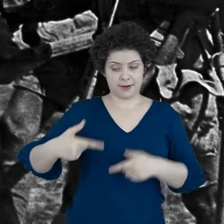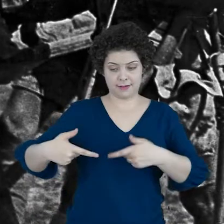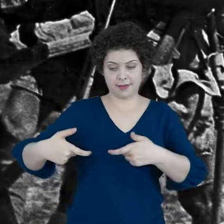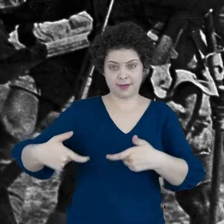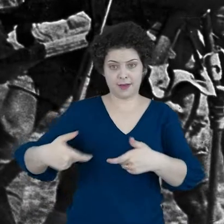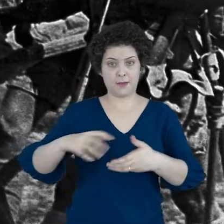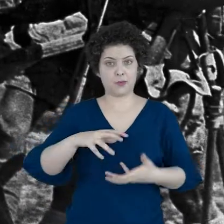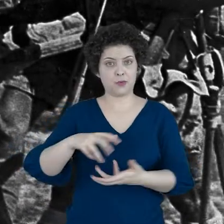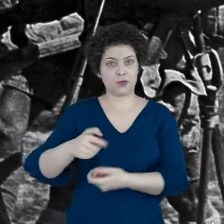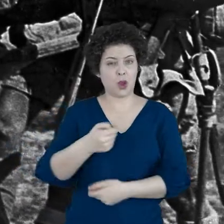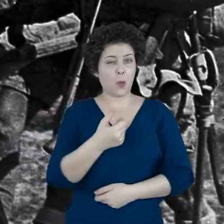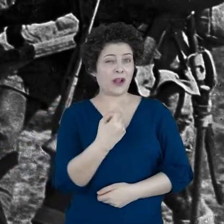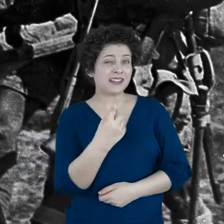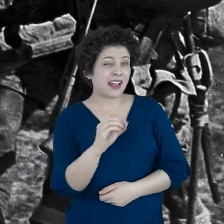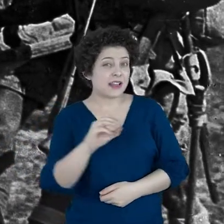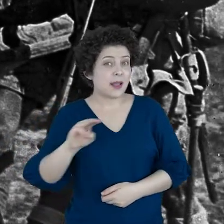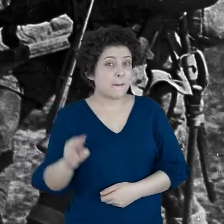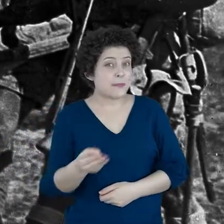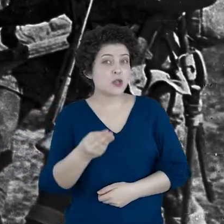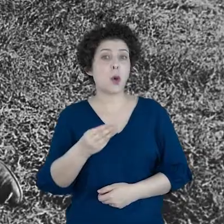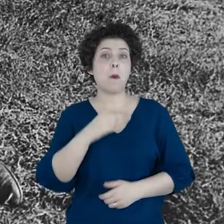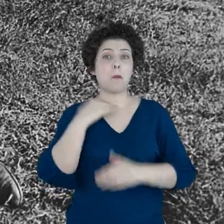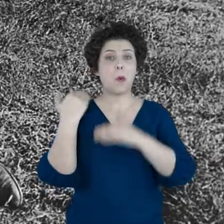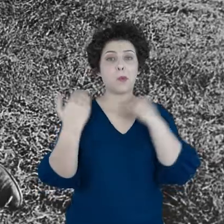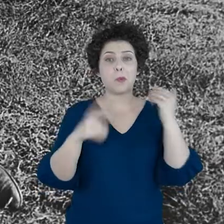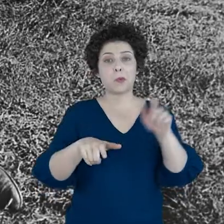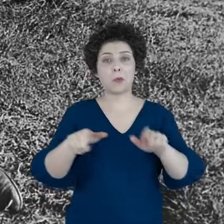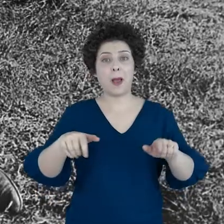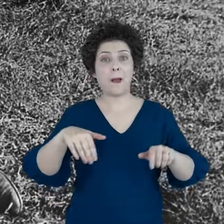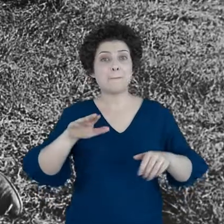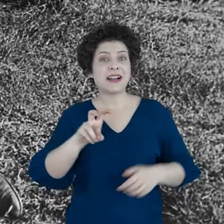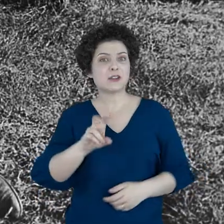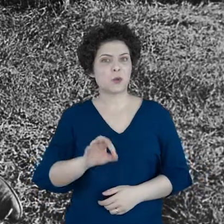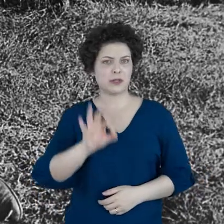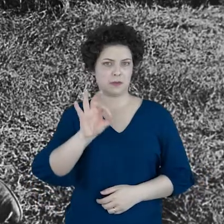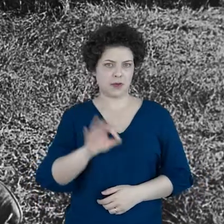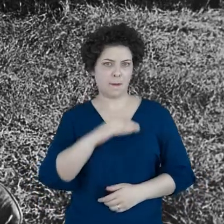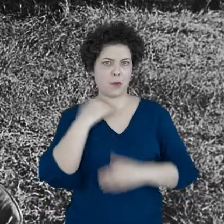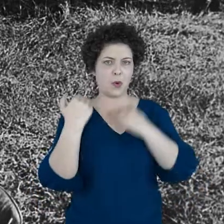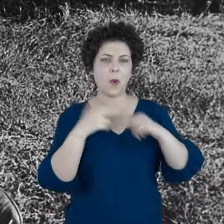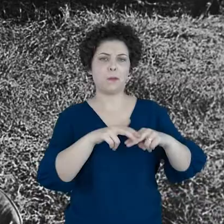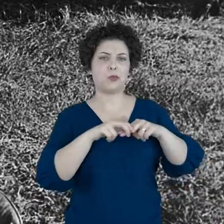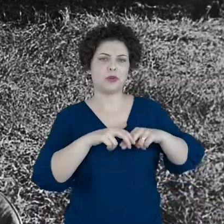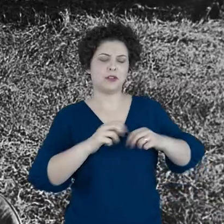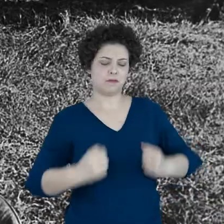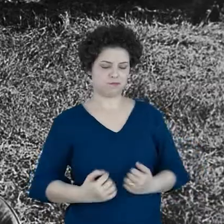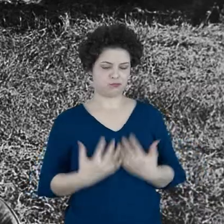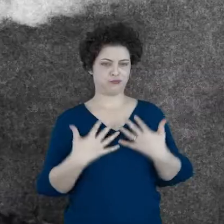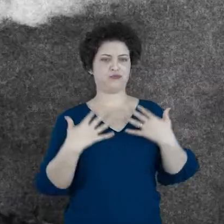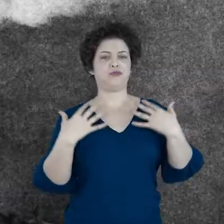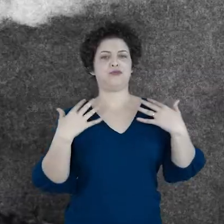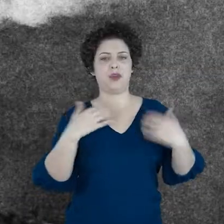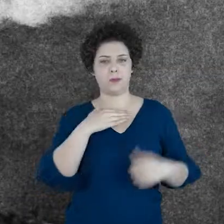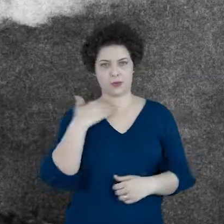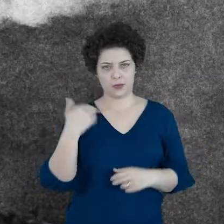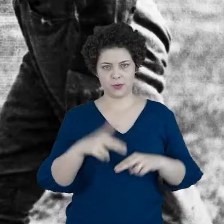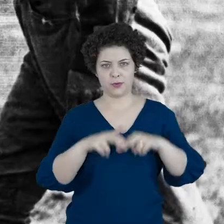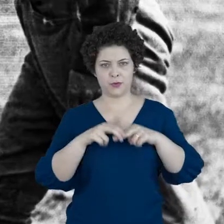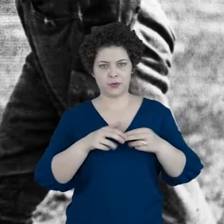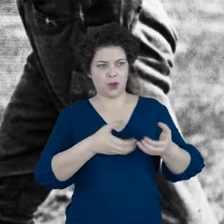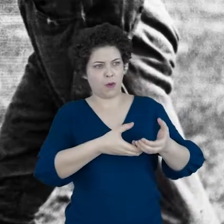quase 10 milhões de soldados mortos, mais da metade morreu por infecções.